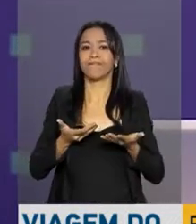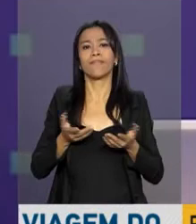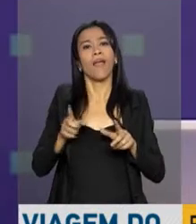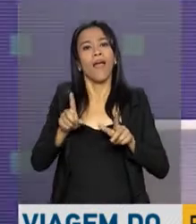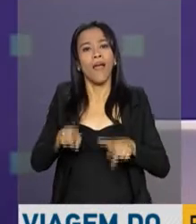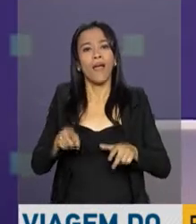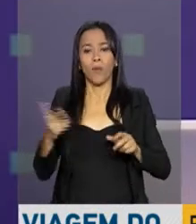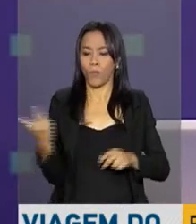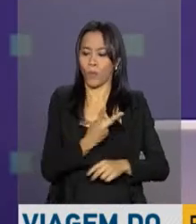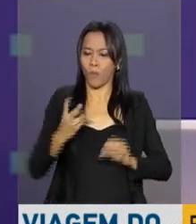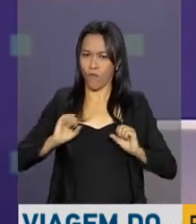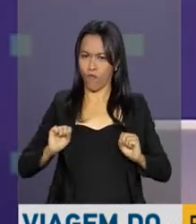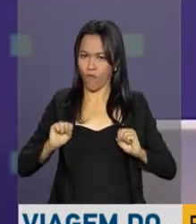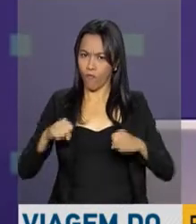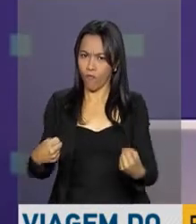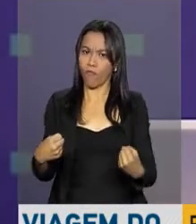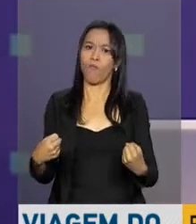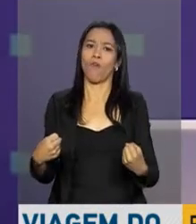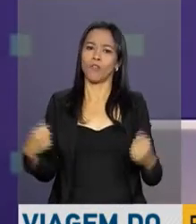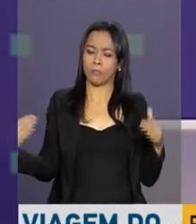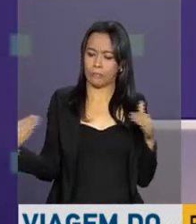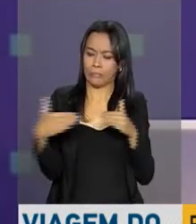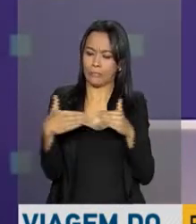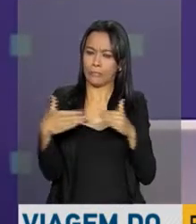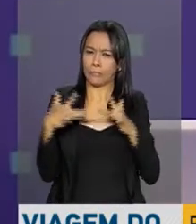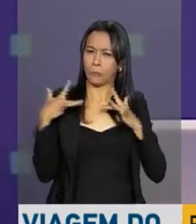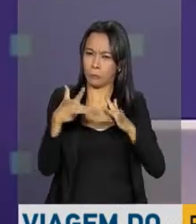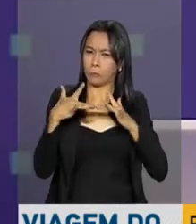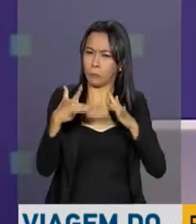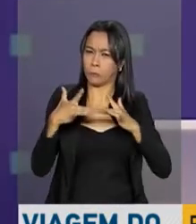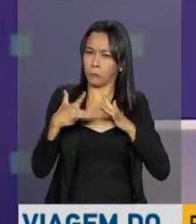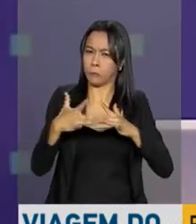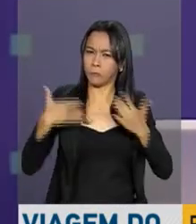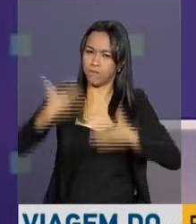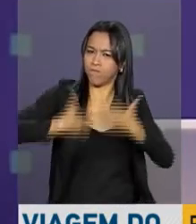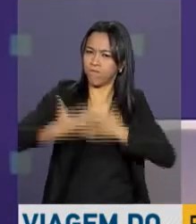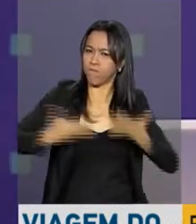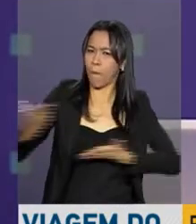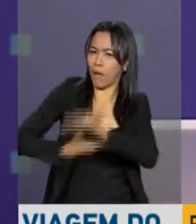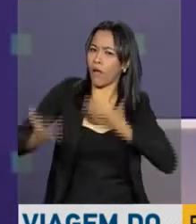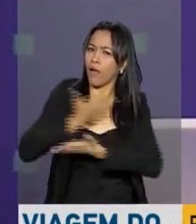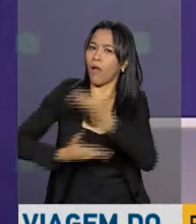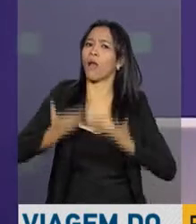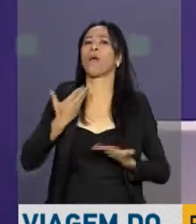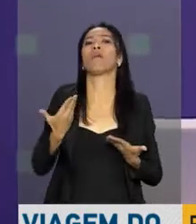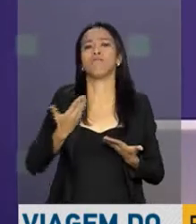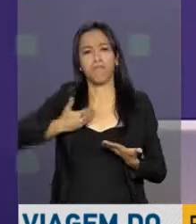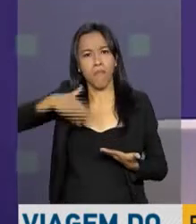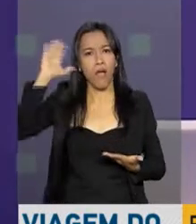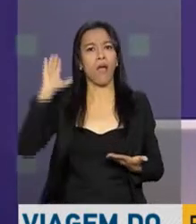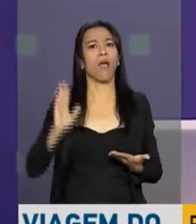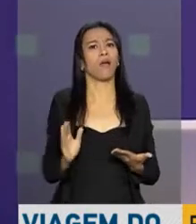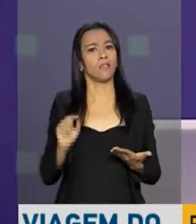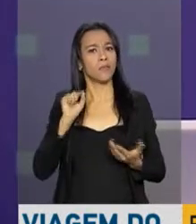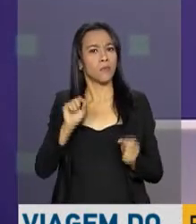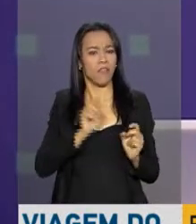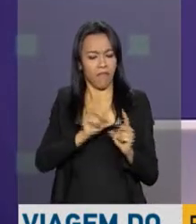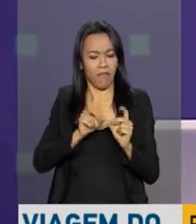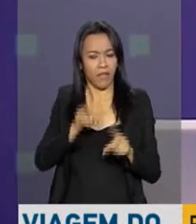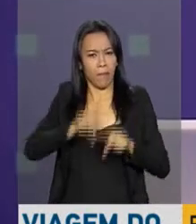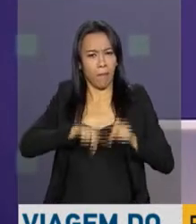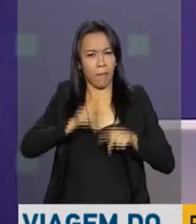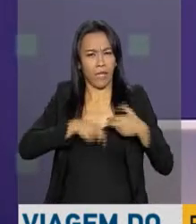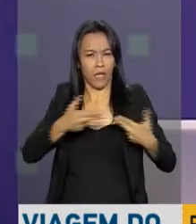mais fortes nossos laços, cada vez mais intensos nossos fluxos